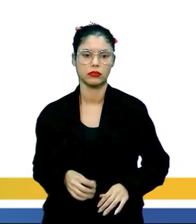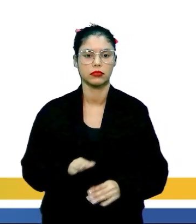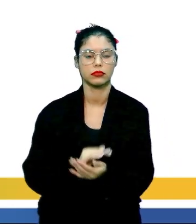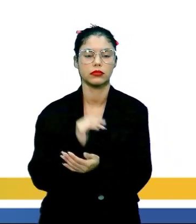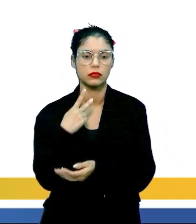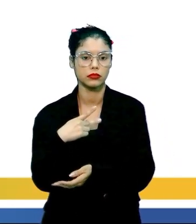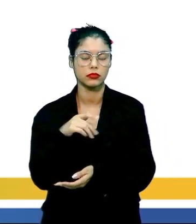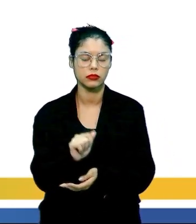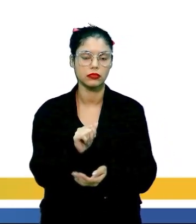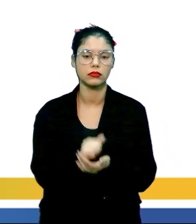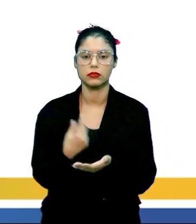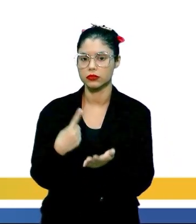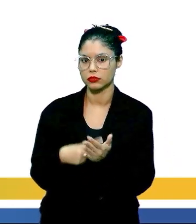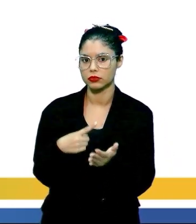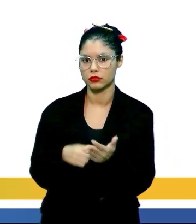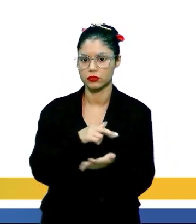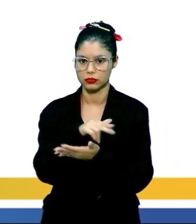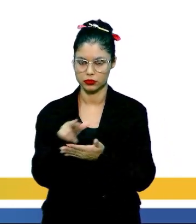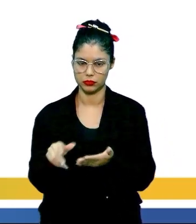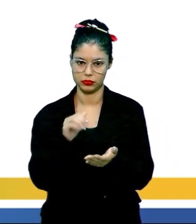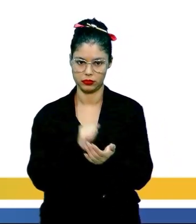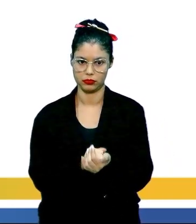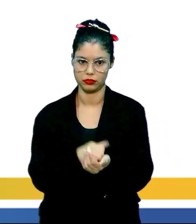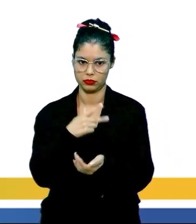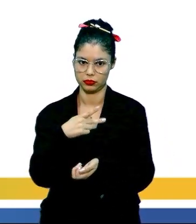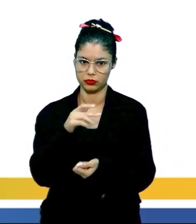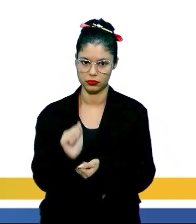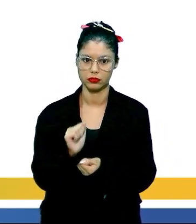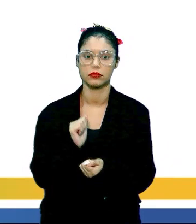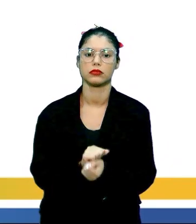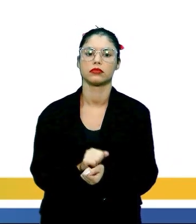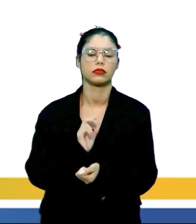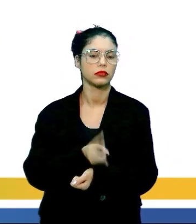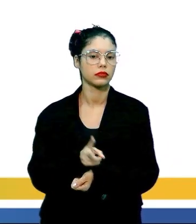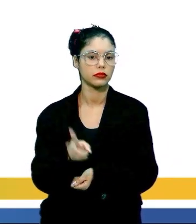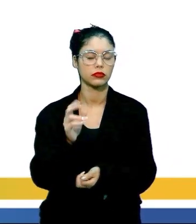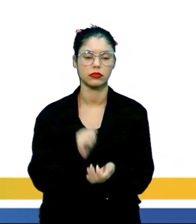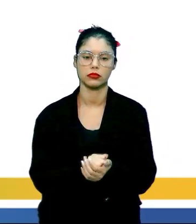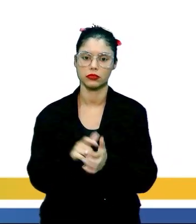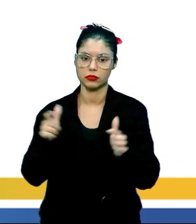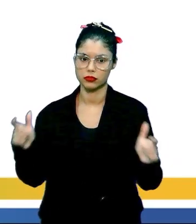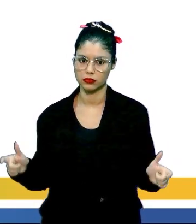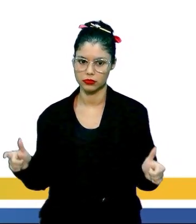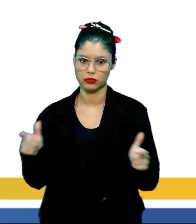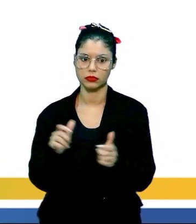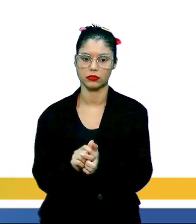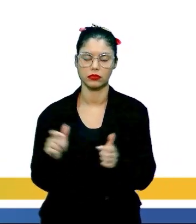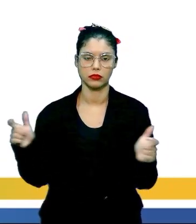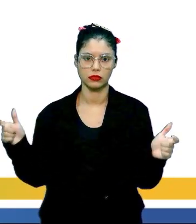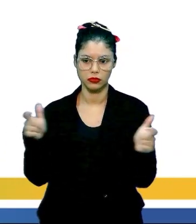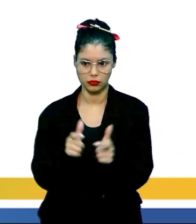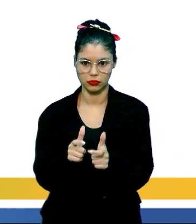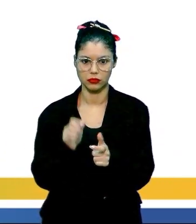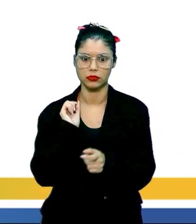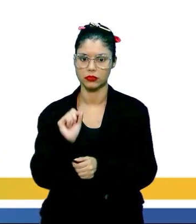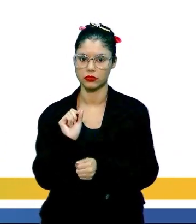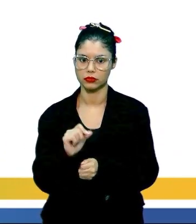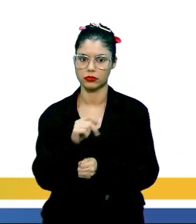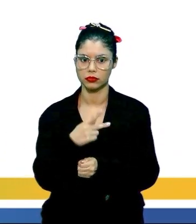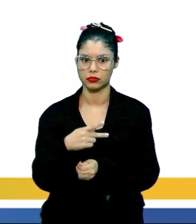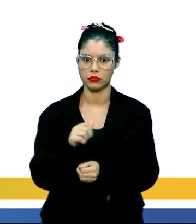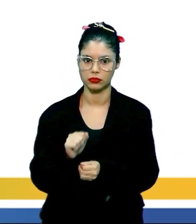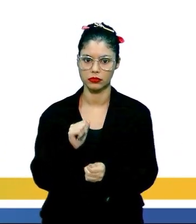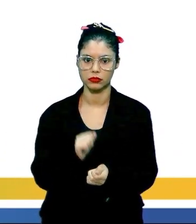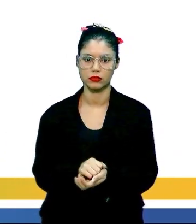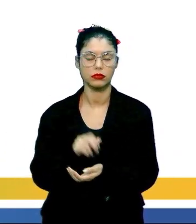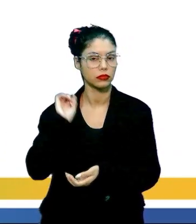de PA. De acordo com o valor do PA, a PA ela pode ser constante, crescente e decrescente. O que é uma PA